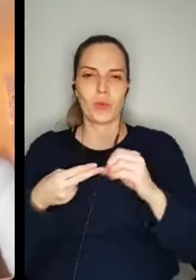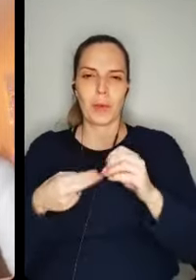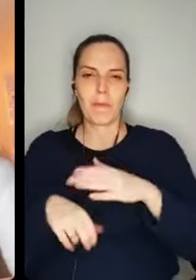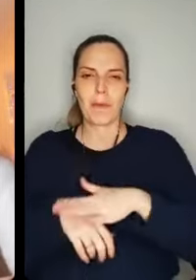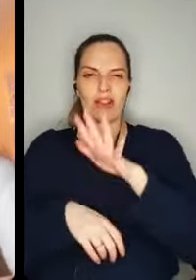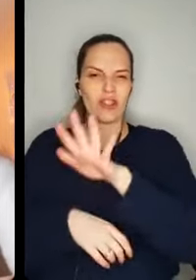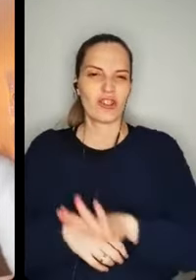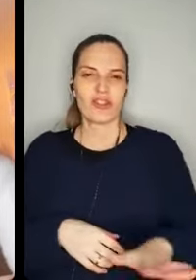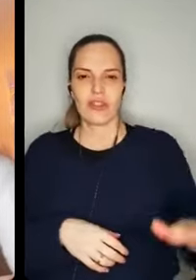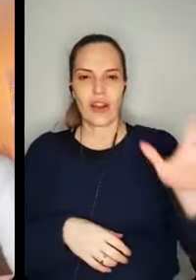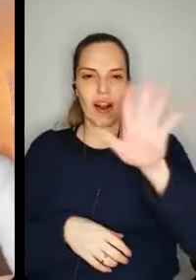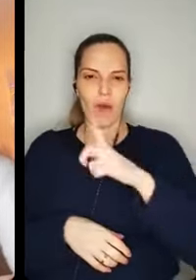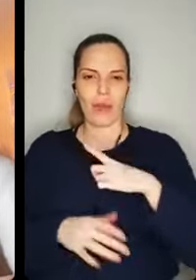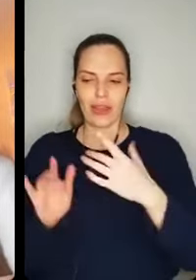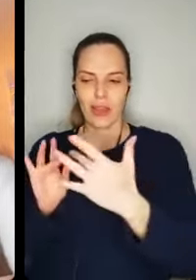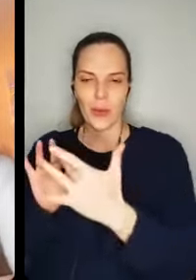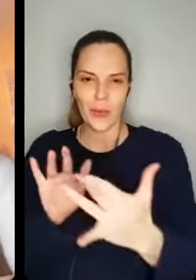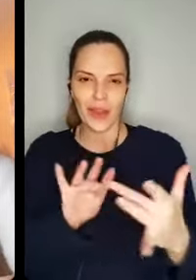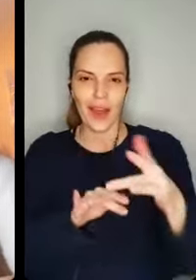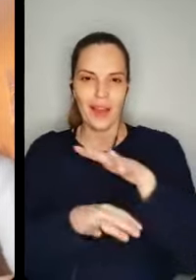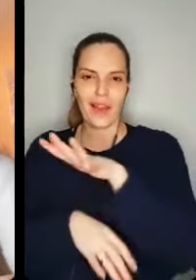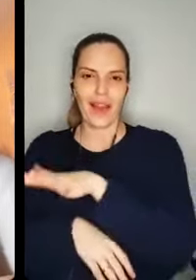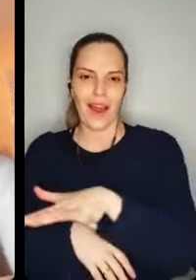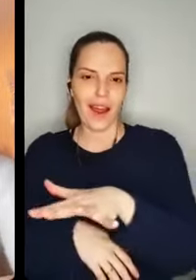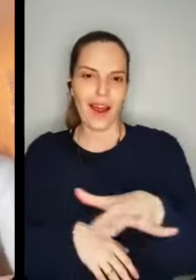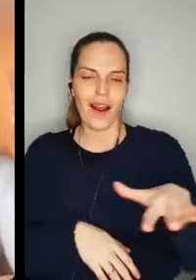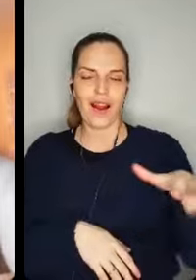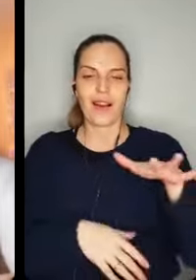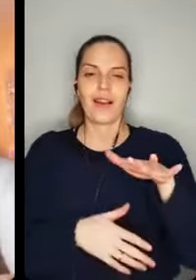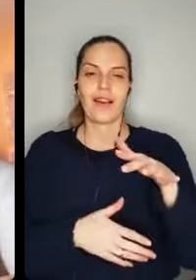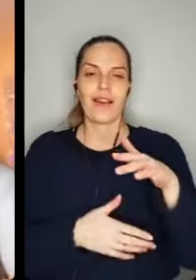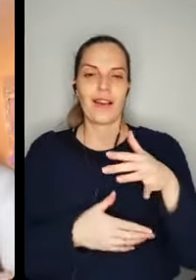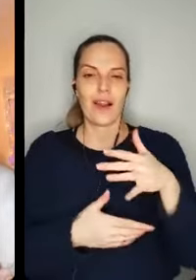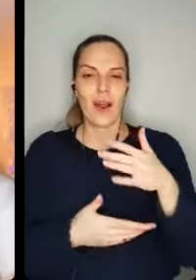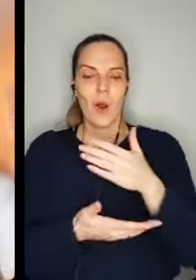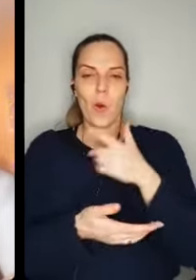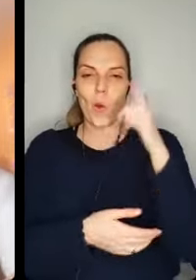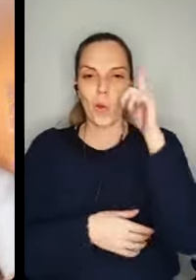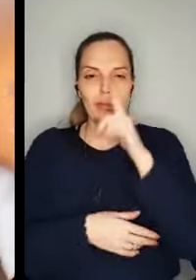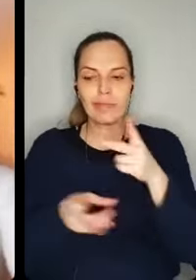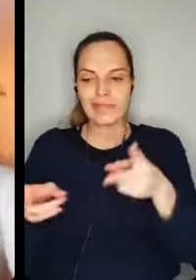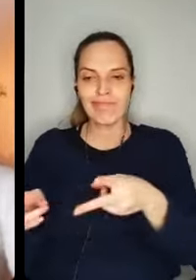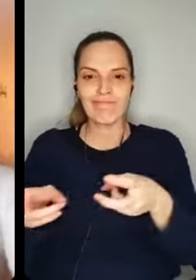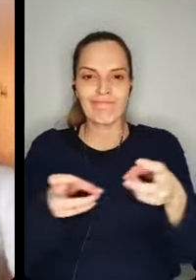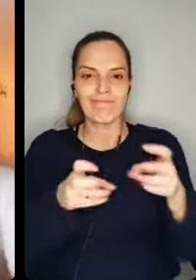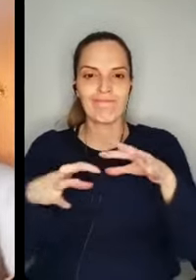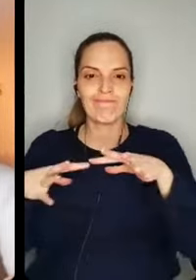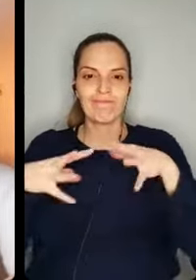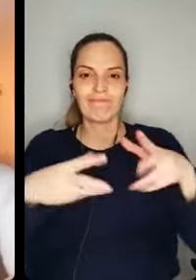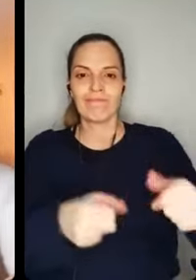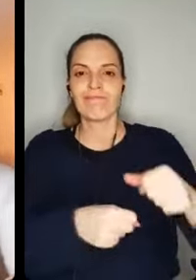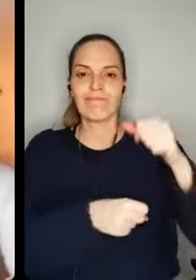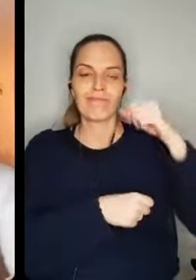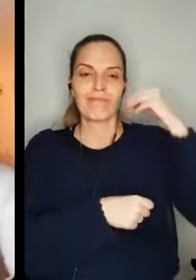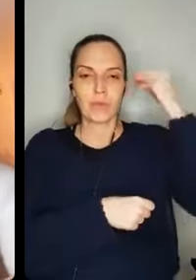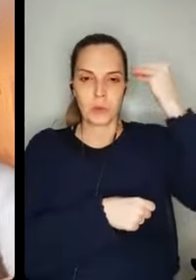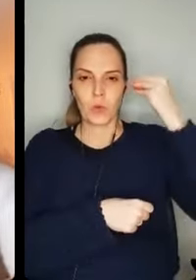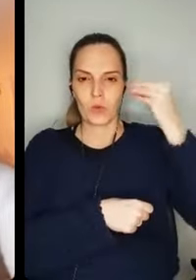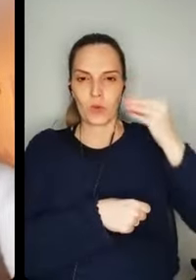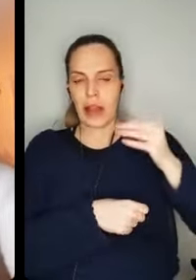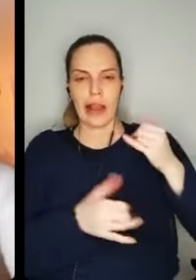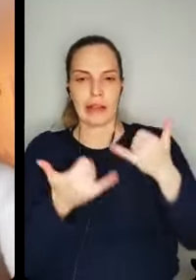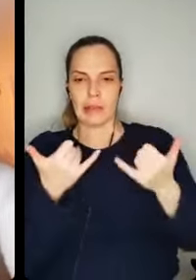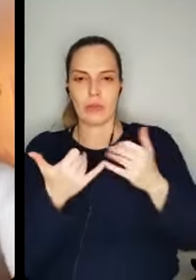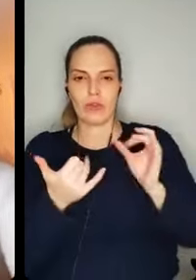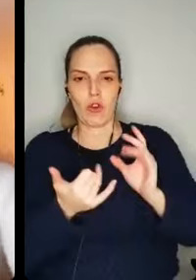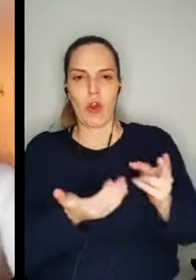gente acaba tendo uma noção de toda a psicologia, assim, não só, por exemplo, só psicanálise ou só direcionado